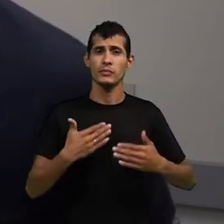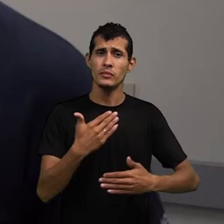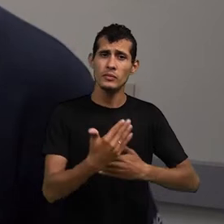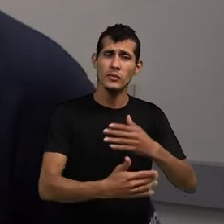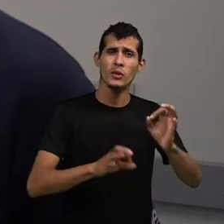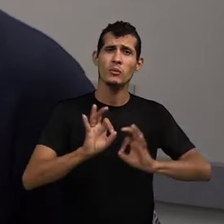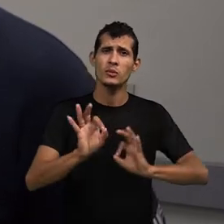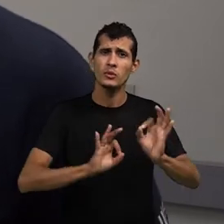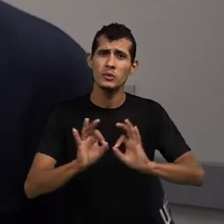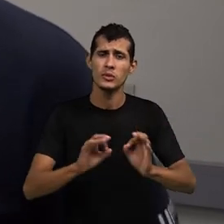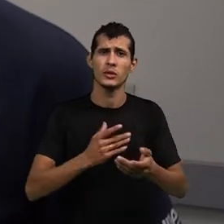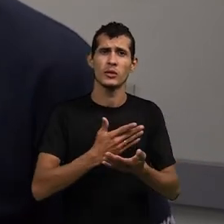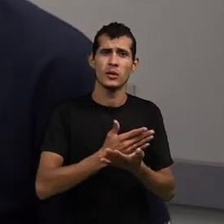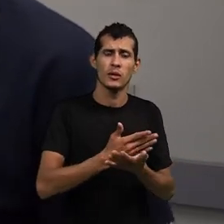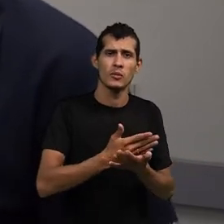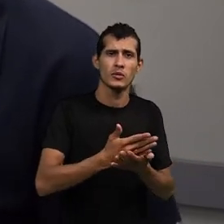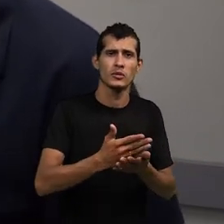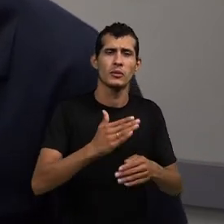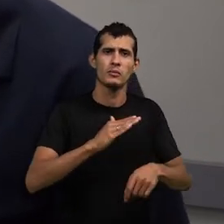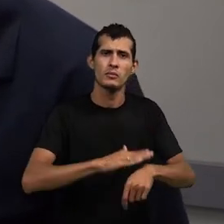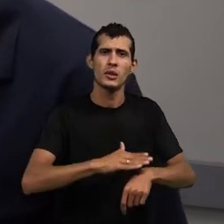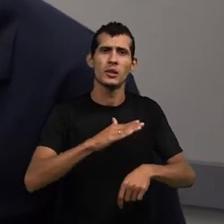esse projeto tomou uma proporção